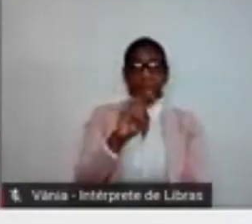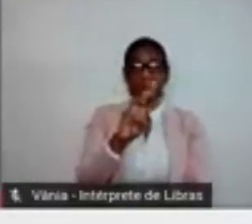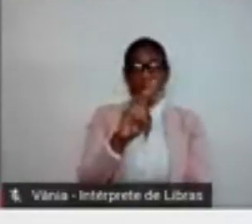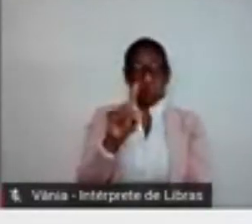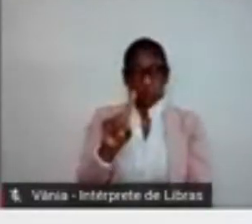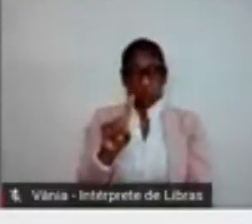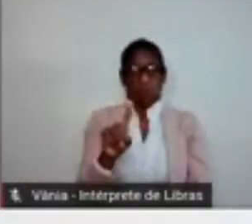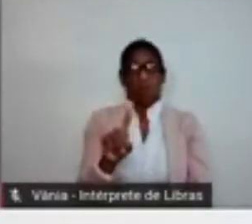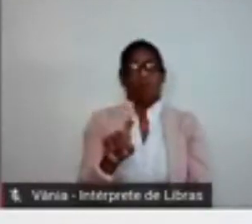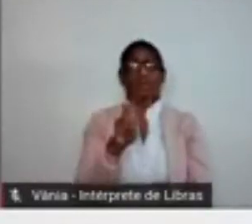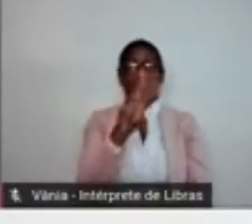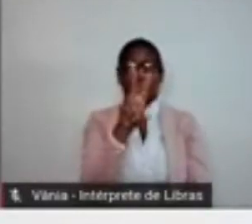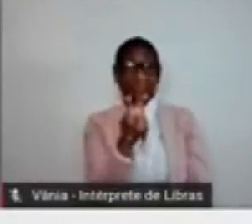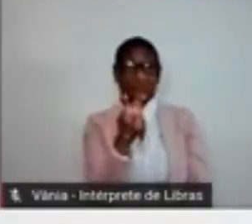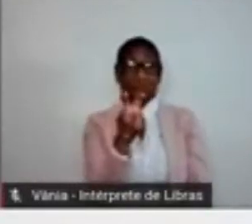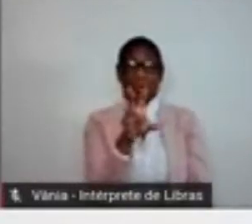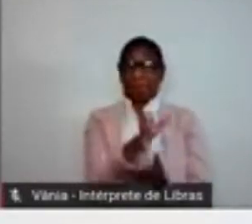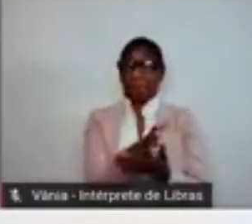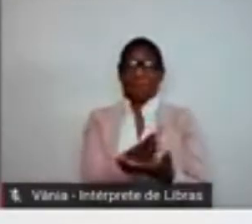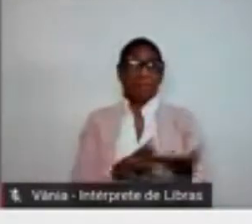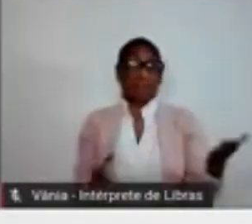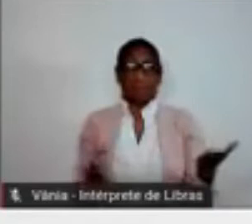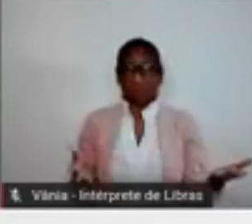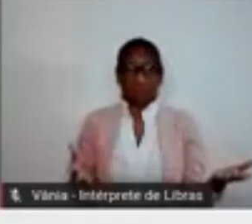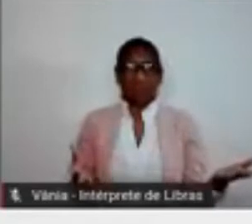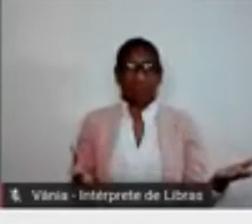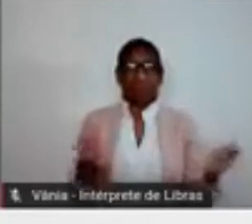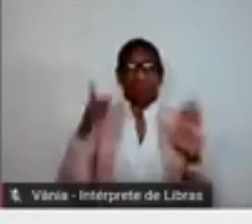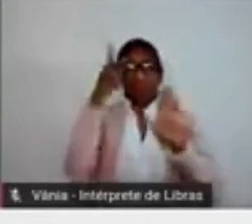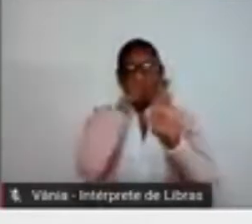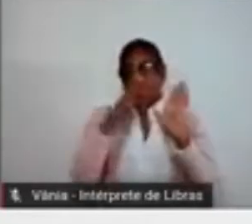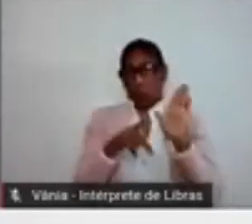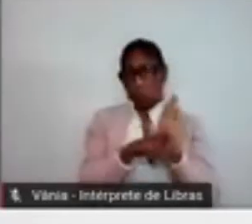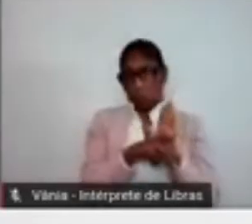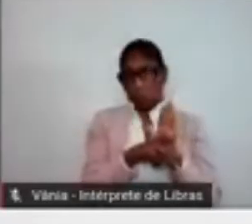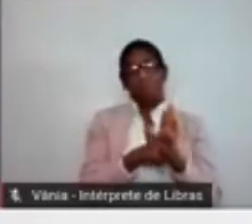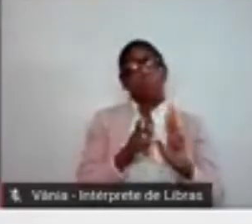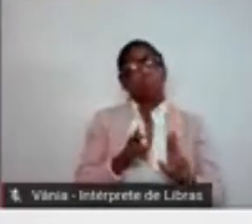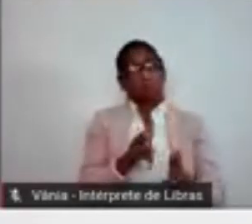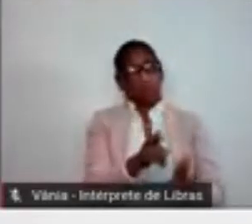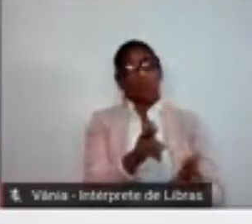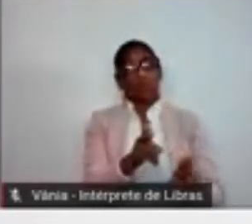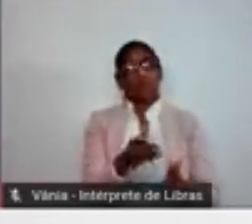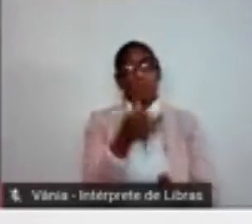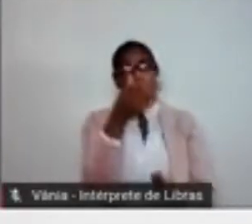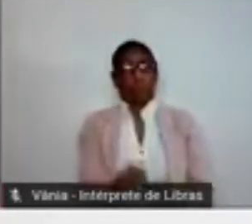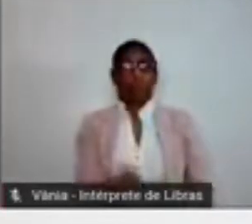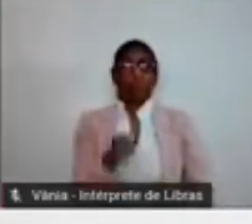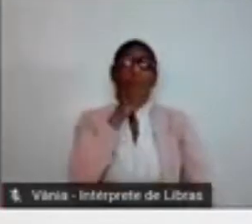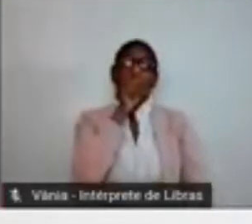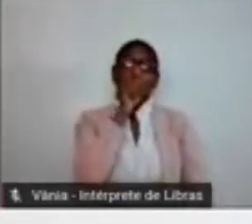seja, metade dos municípios da região, mesmo sem os protocolos da região, já poderiam adotar os protocolos da bandeira